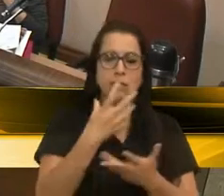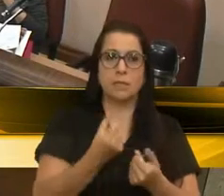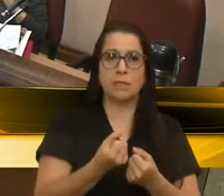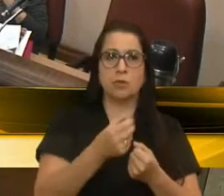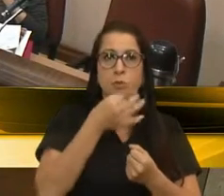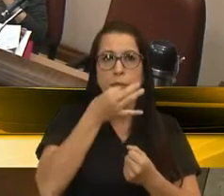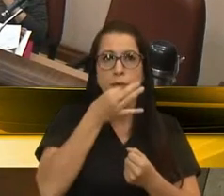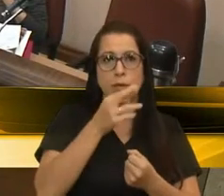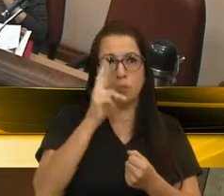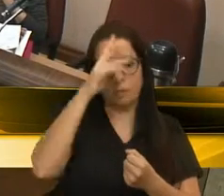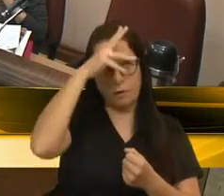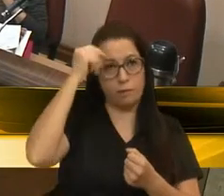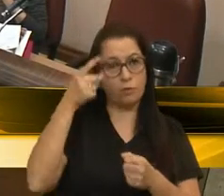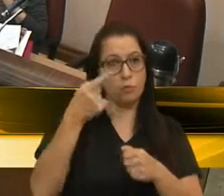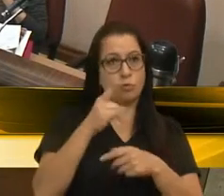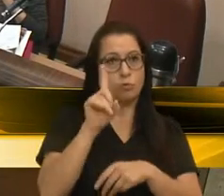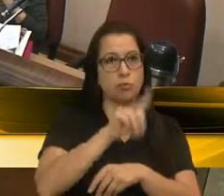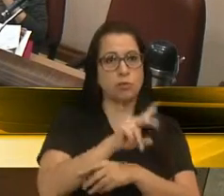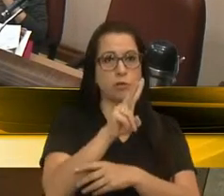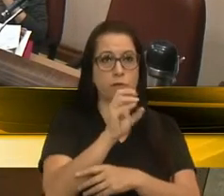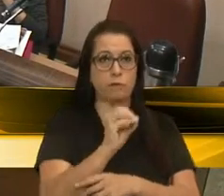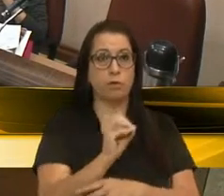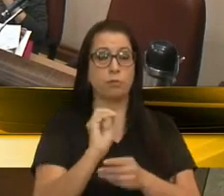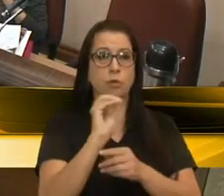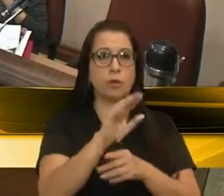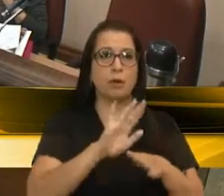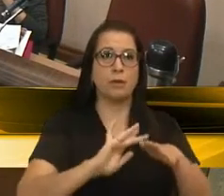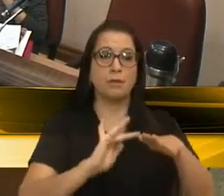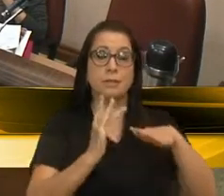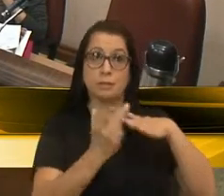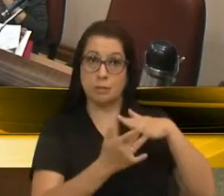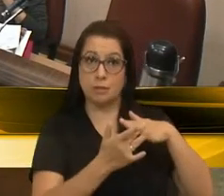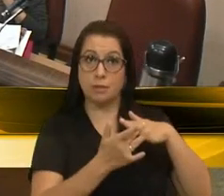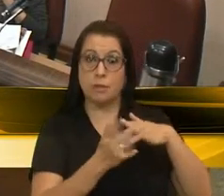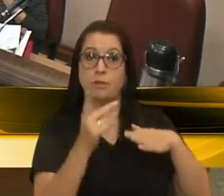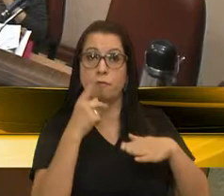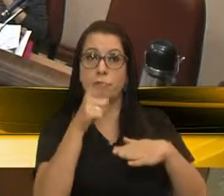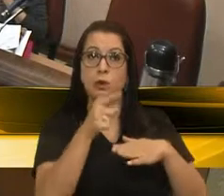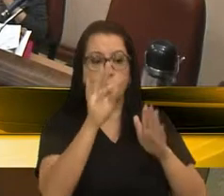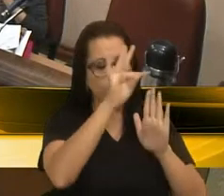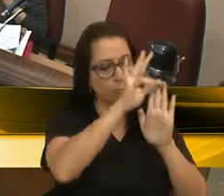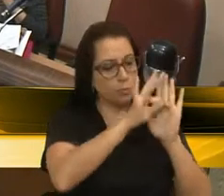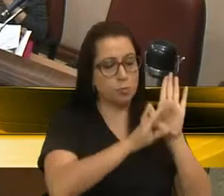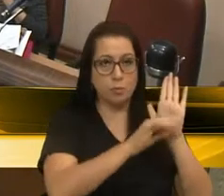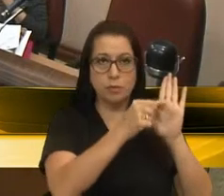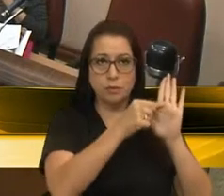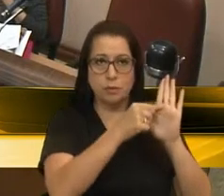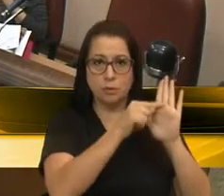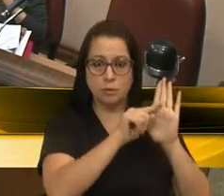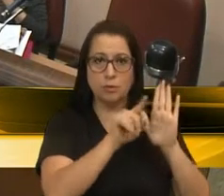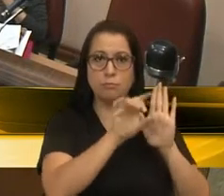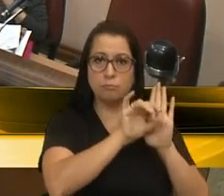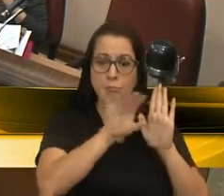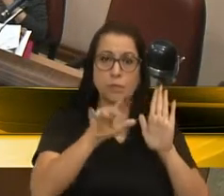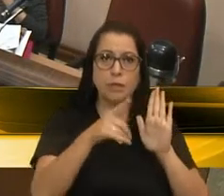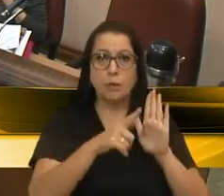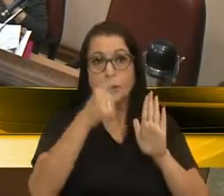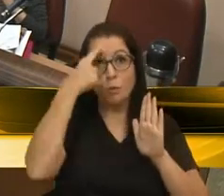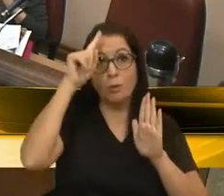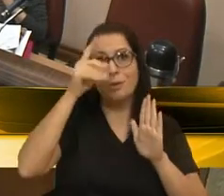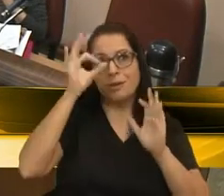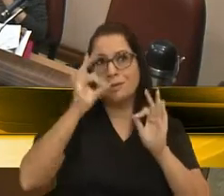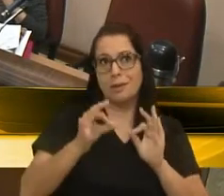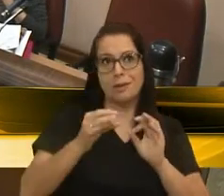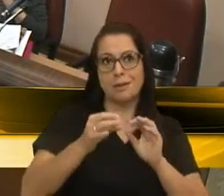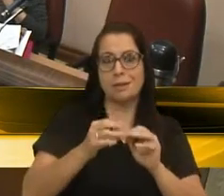no último dia 20. Em postagem em sua rede social, Daniel Guerra escreveu em referência a um texto que circulava sem autoria esclarecida: